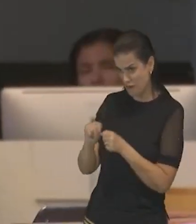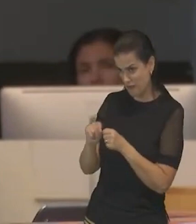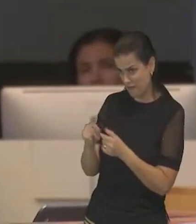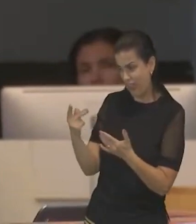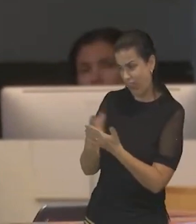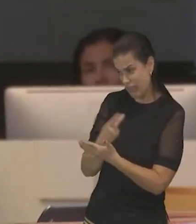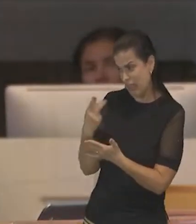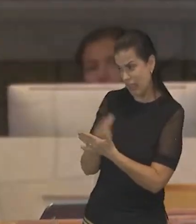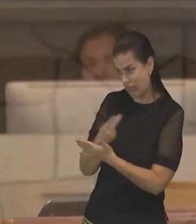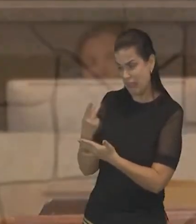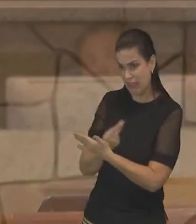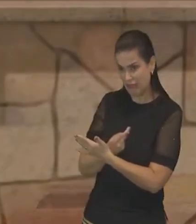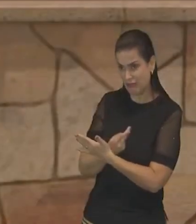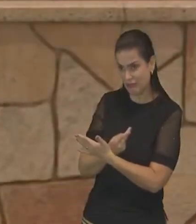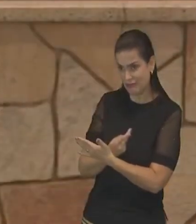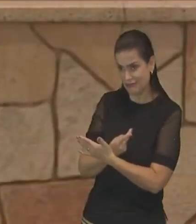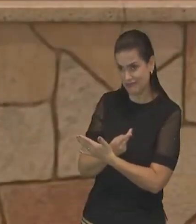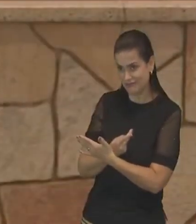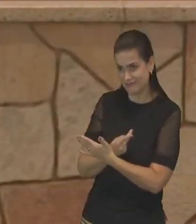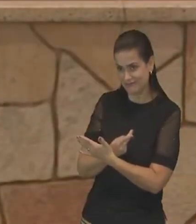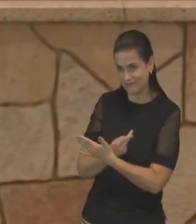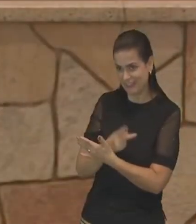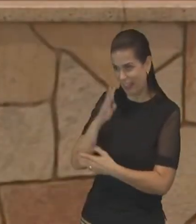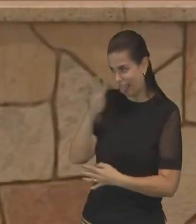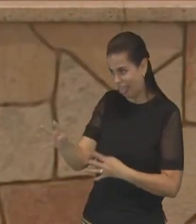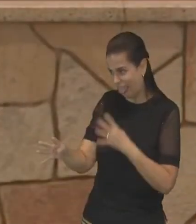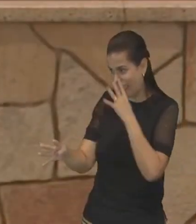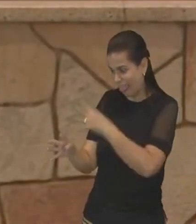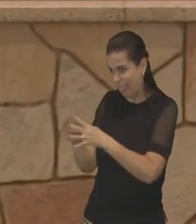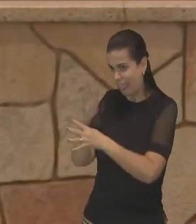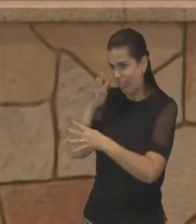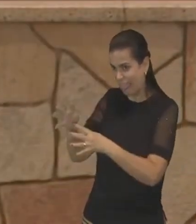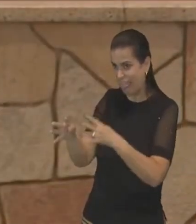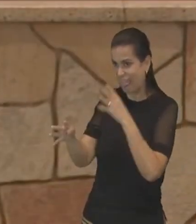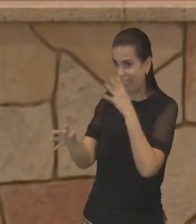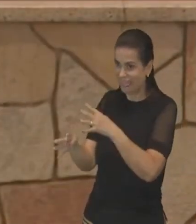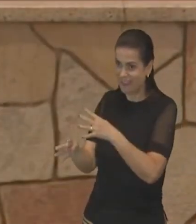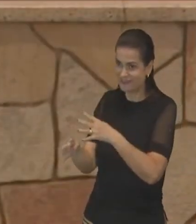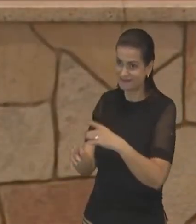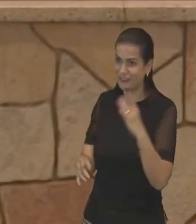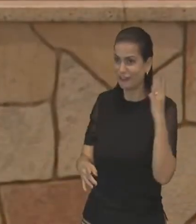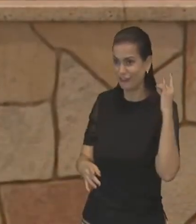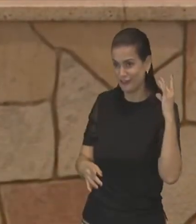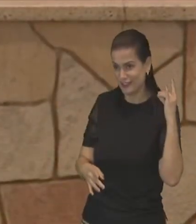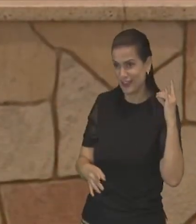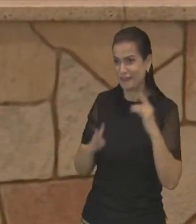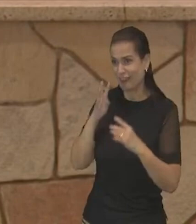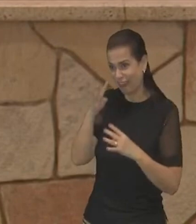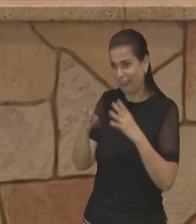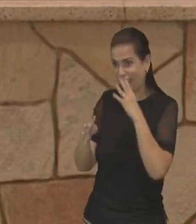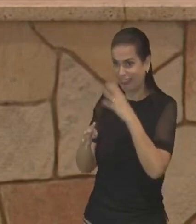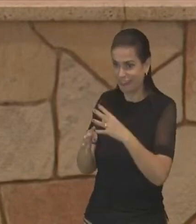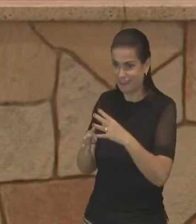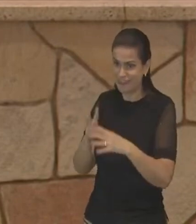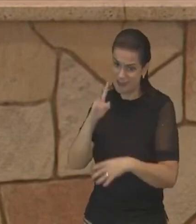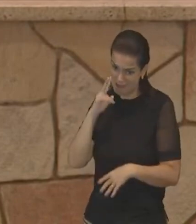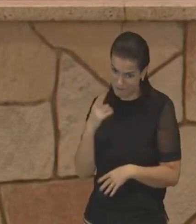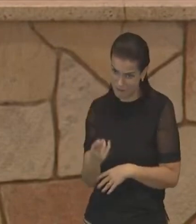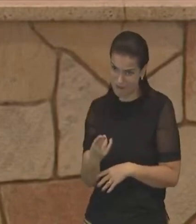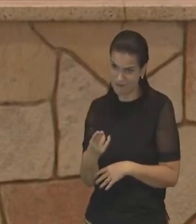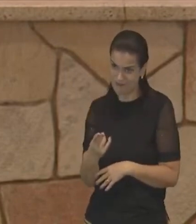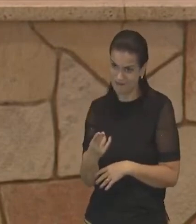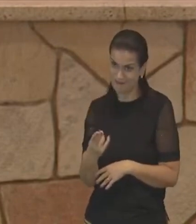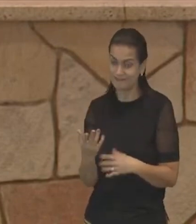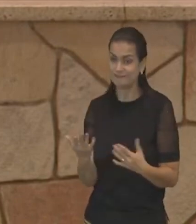não deveria ter agido dessa forma. Você ainda vira alvo de chacota do inimigo, que Deus nos livre disso em nome de Jesus.